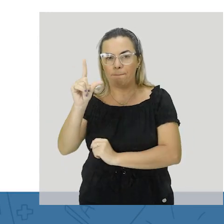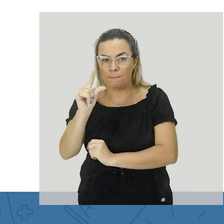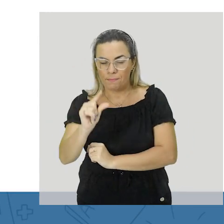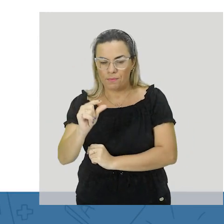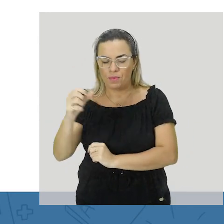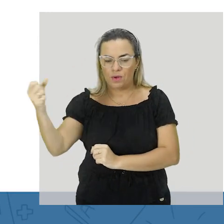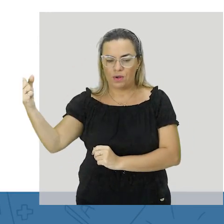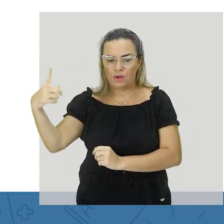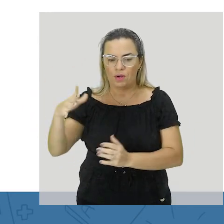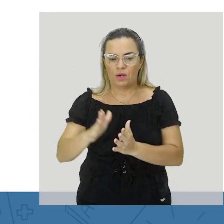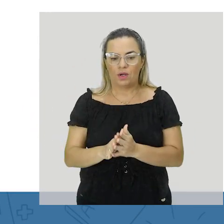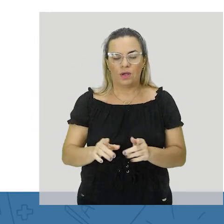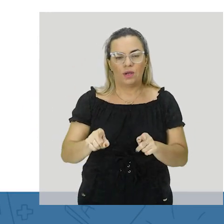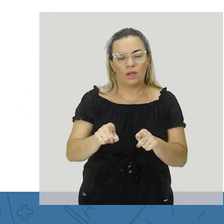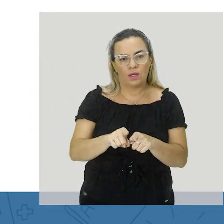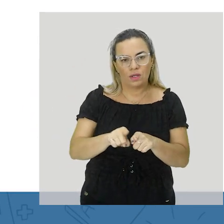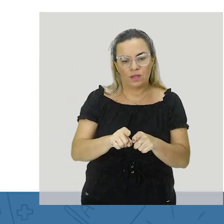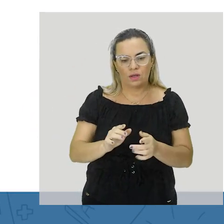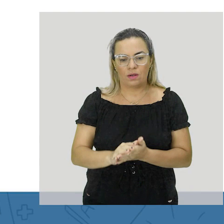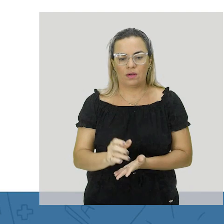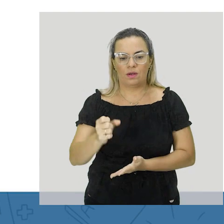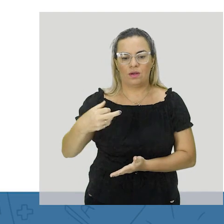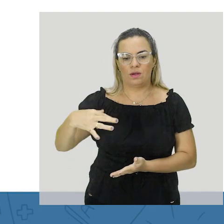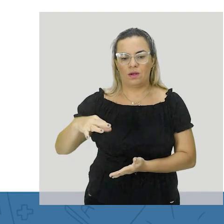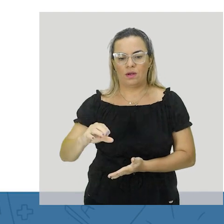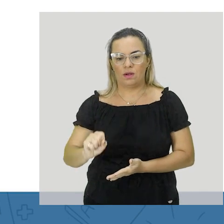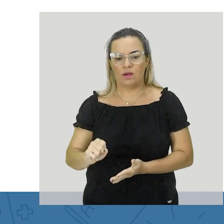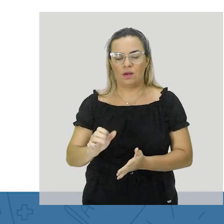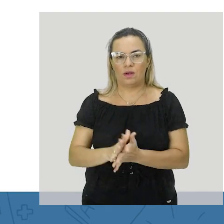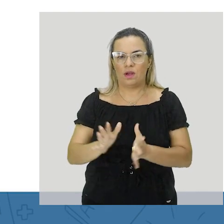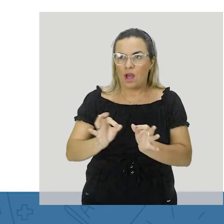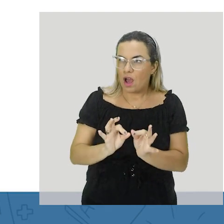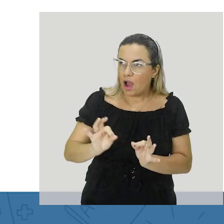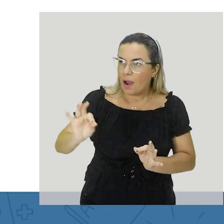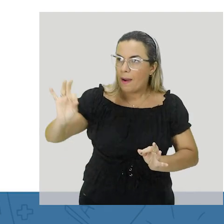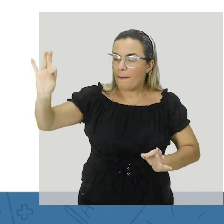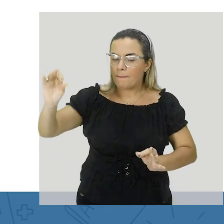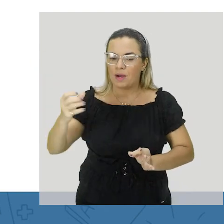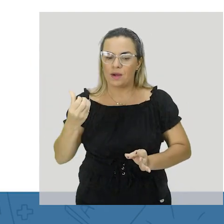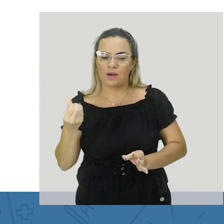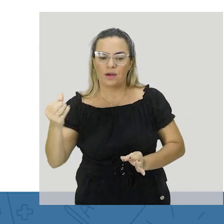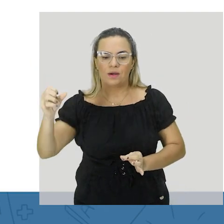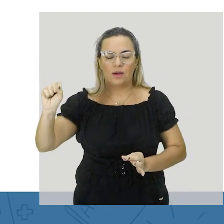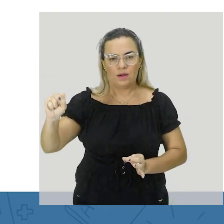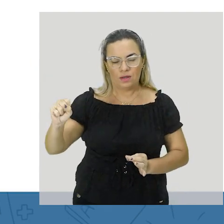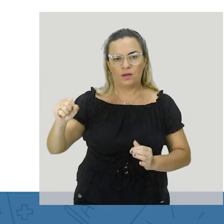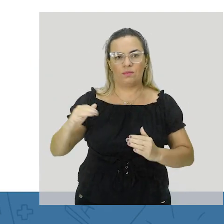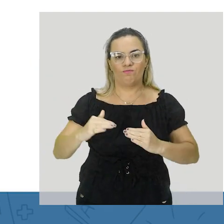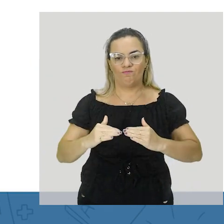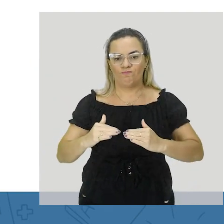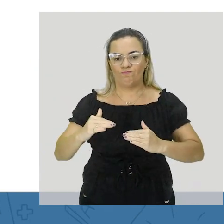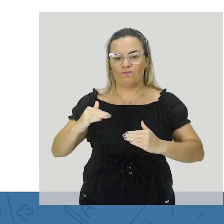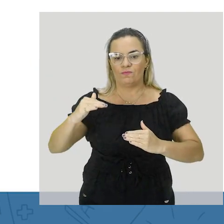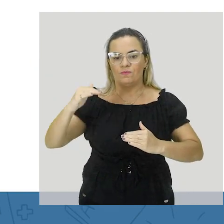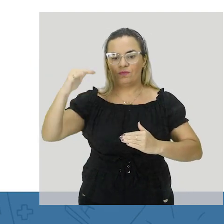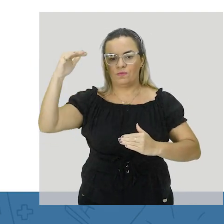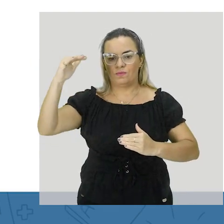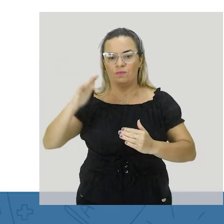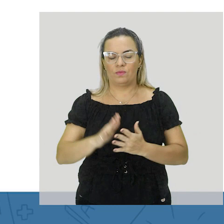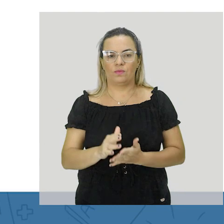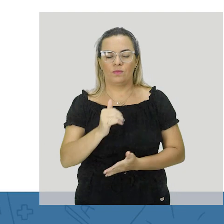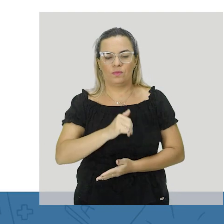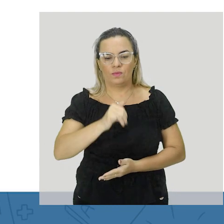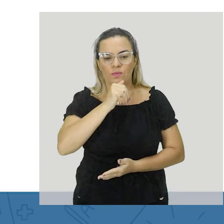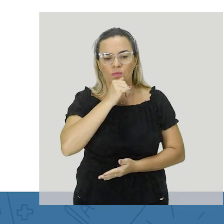média maior, né, que é de 68. Então, ele vai aumentando aí gradativamente, certo? Nós temos aí, por exemplo, a distância